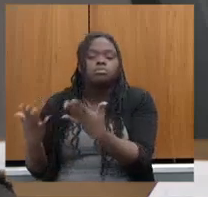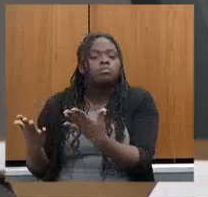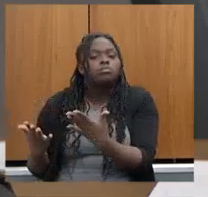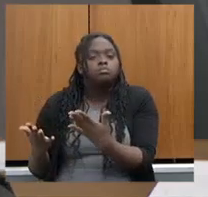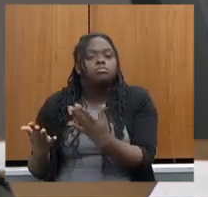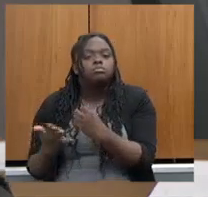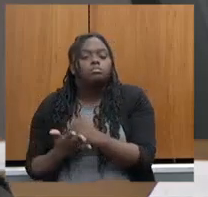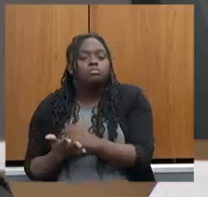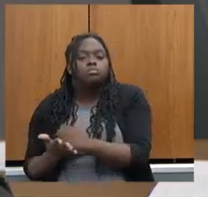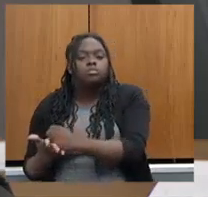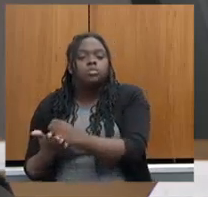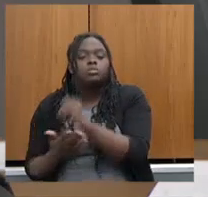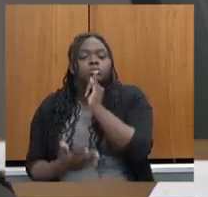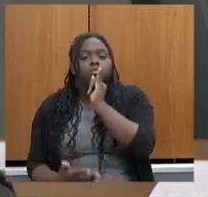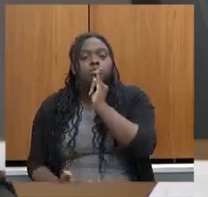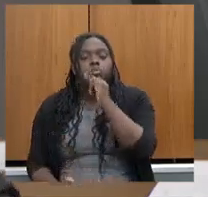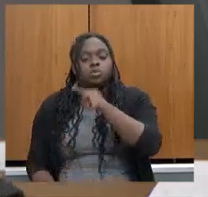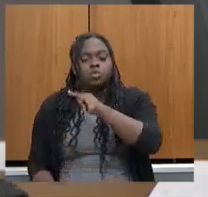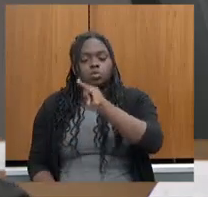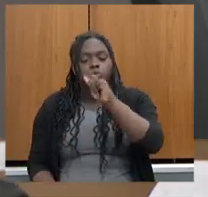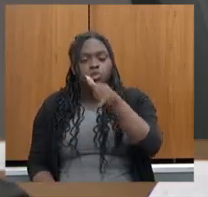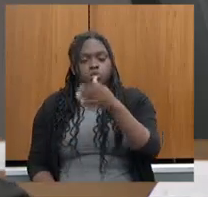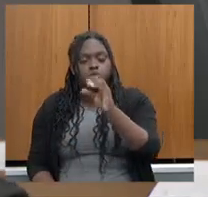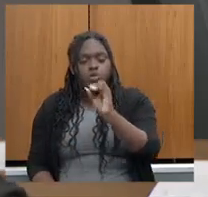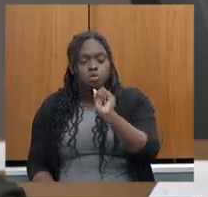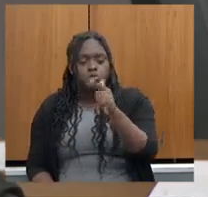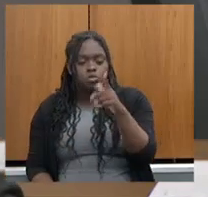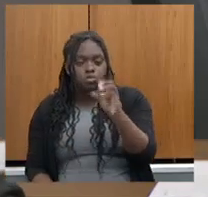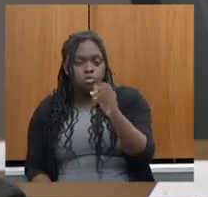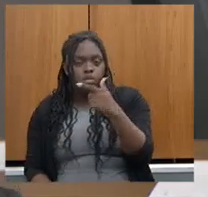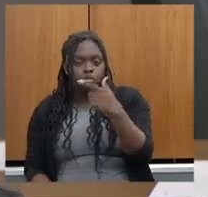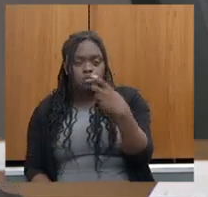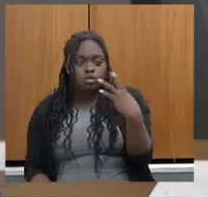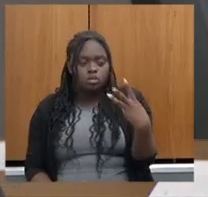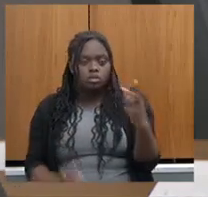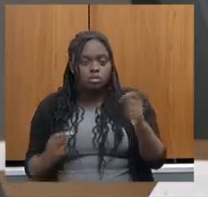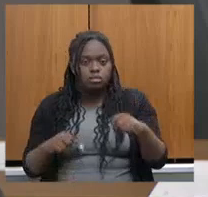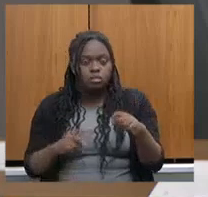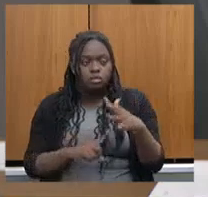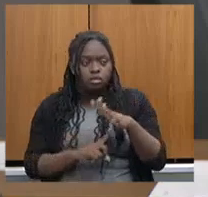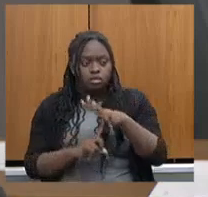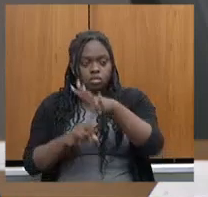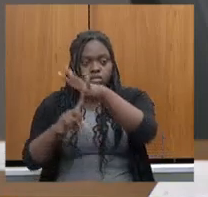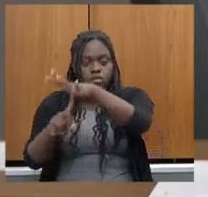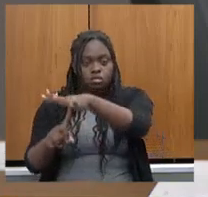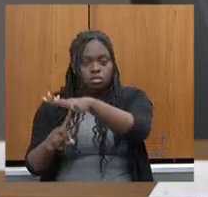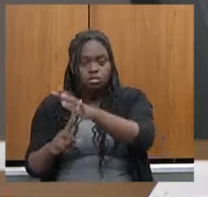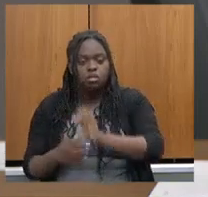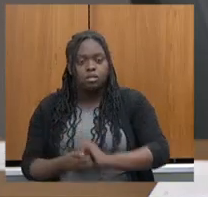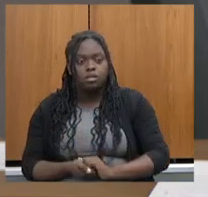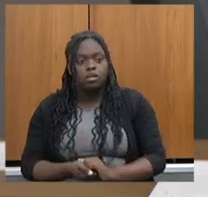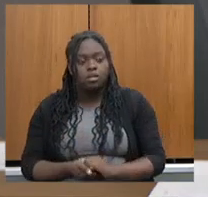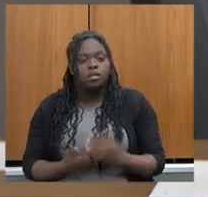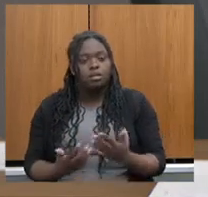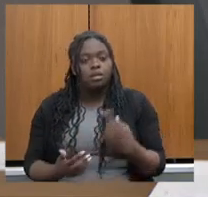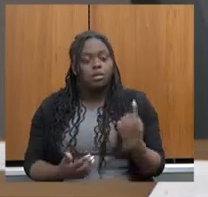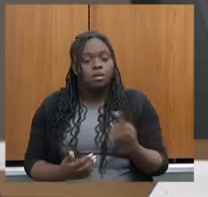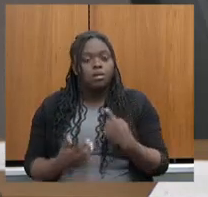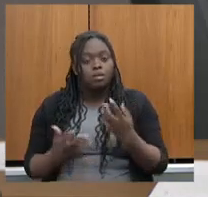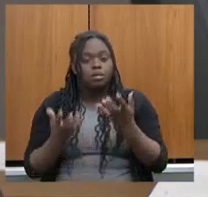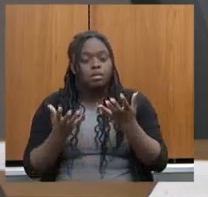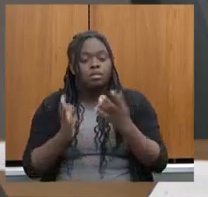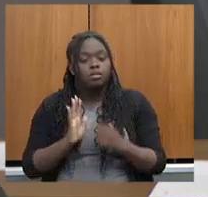o jovem 23 em que nós temos que pousar com a nossa aeronave São esses os pontos que eu queria trazer